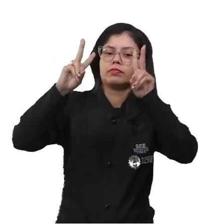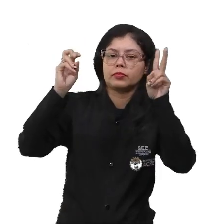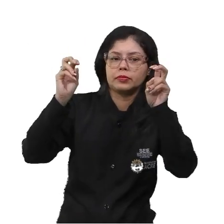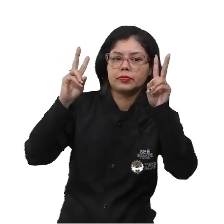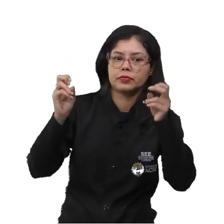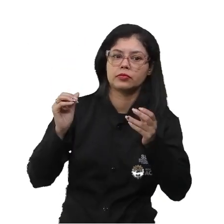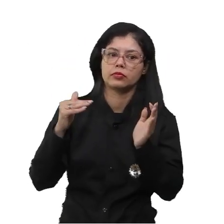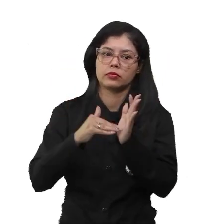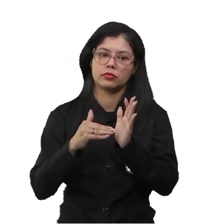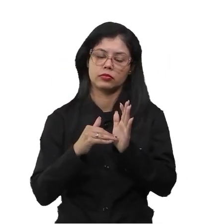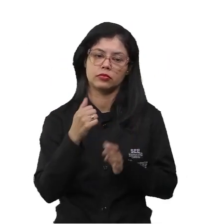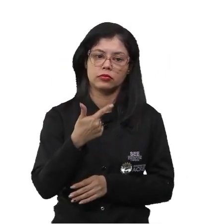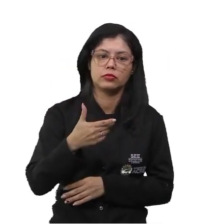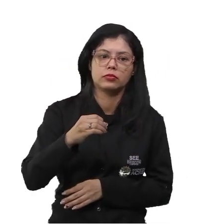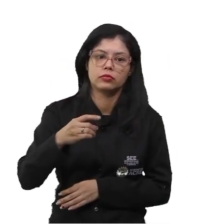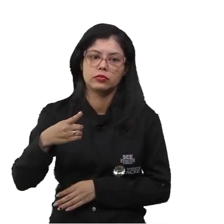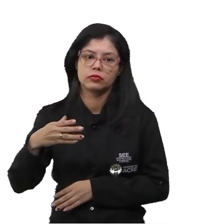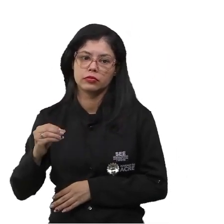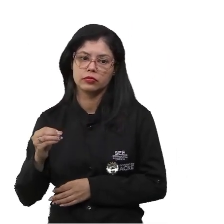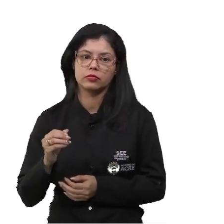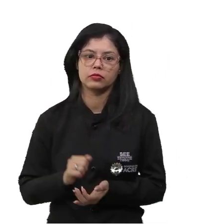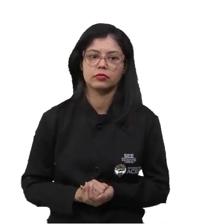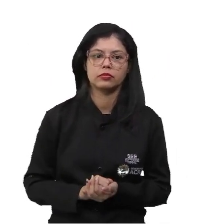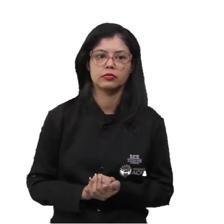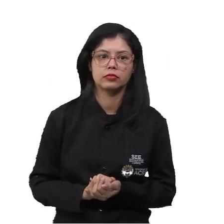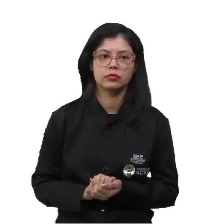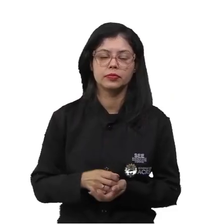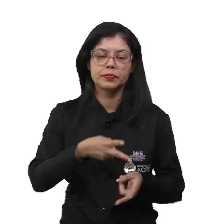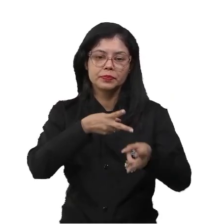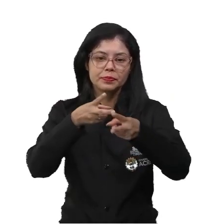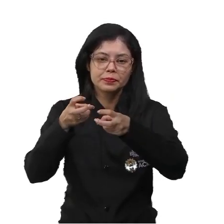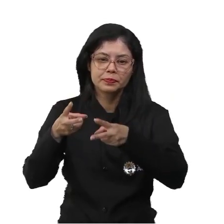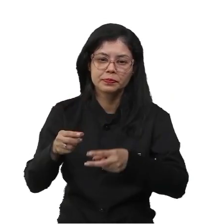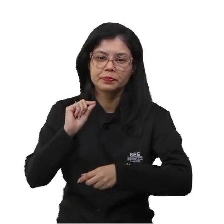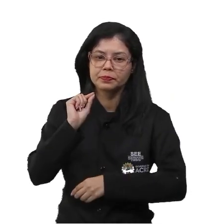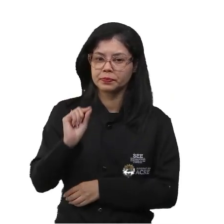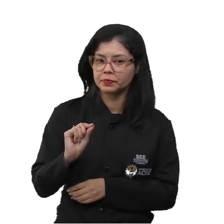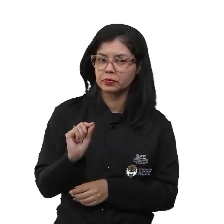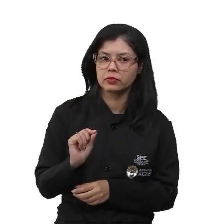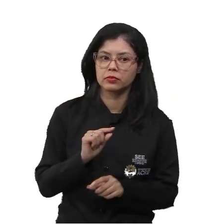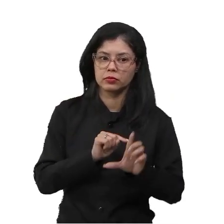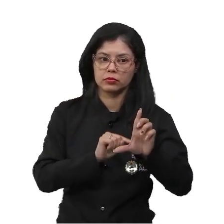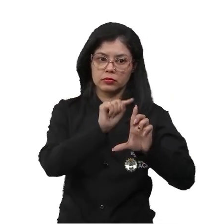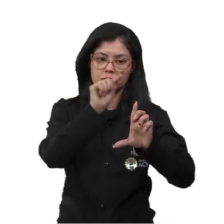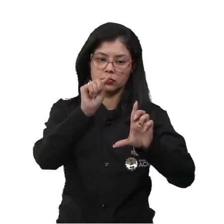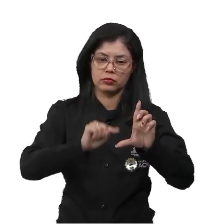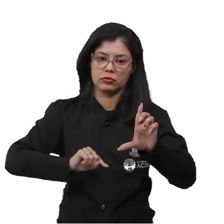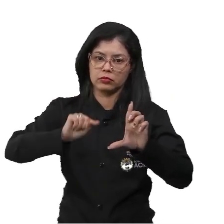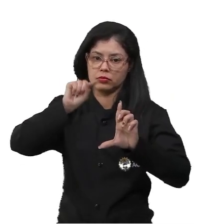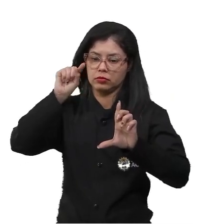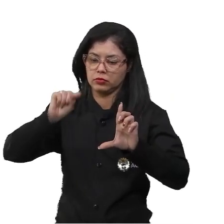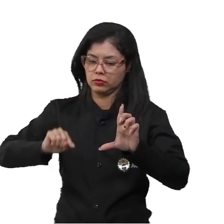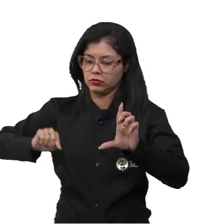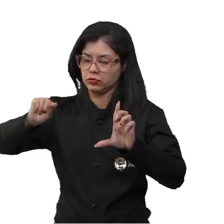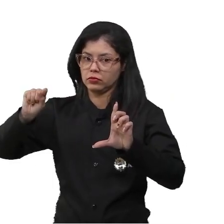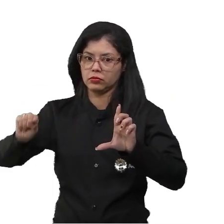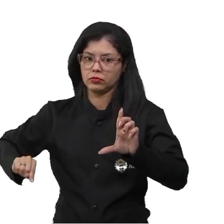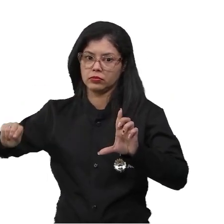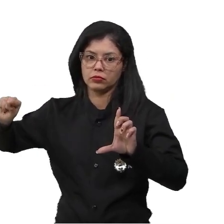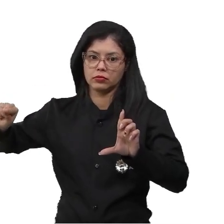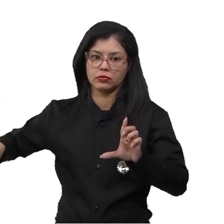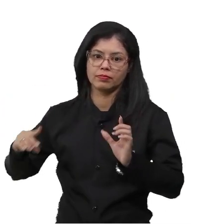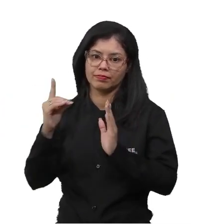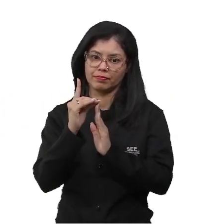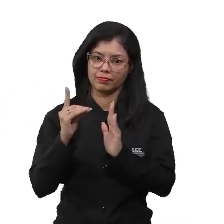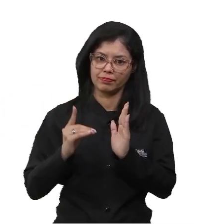perspectiva até o ano de 2050. Percebam, as colunas do gráfico, a cada